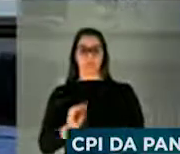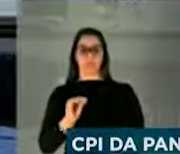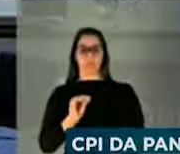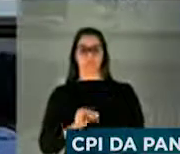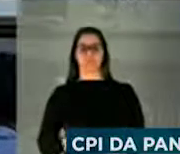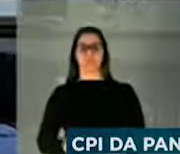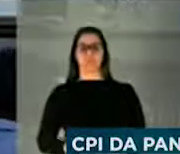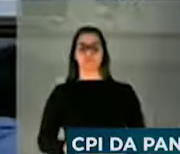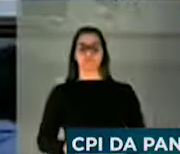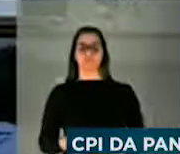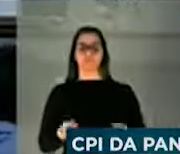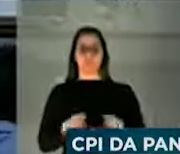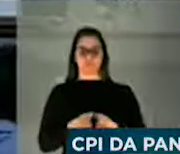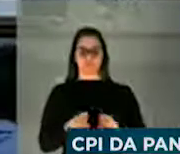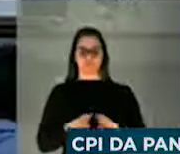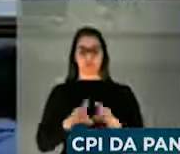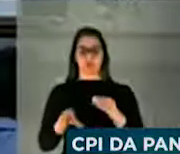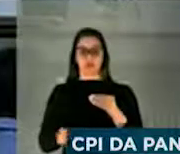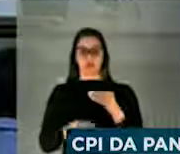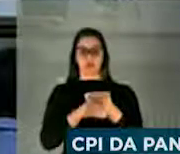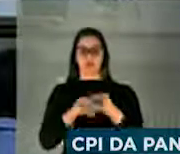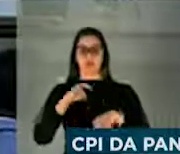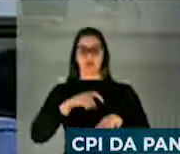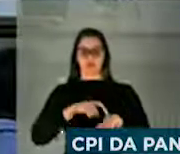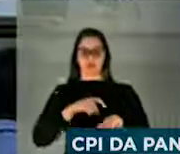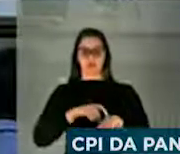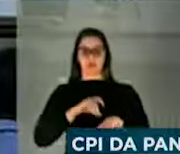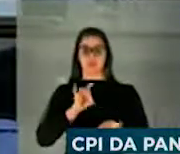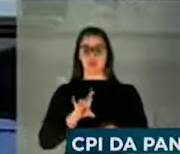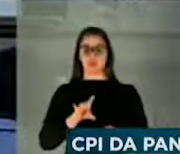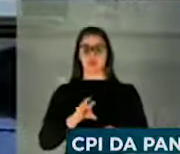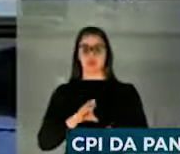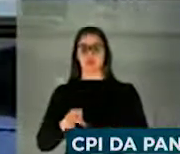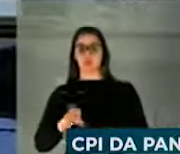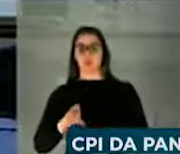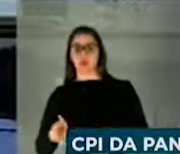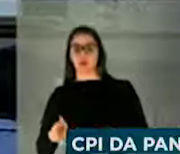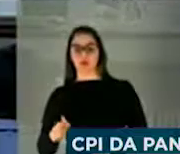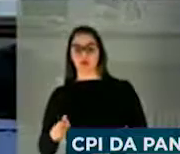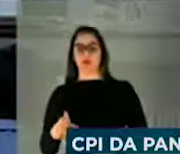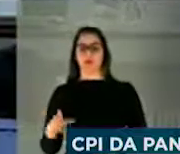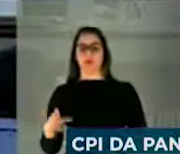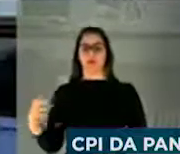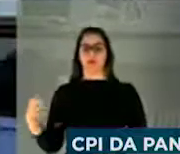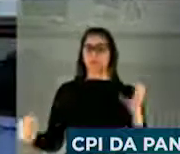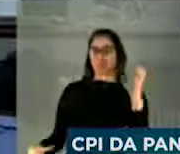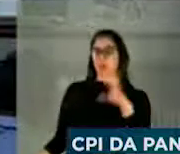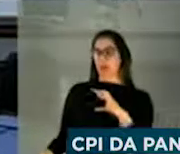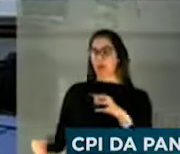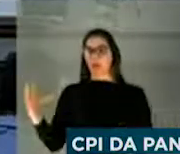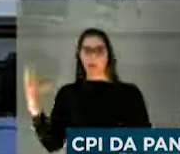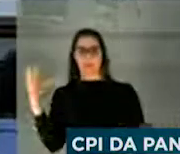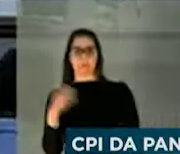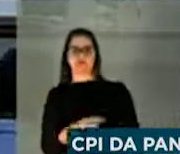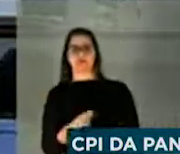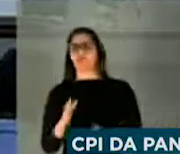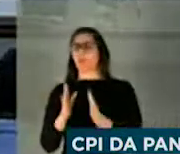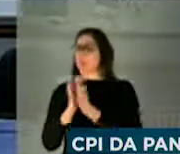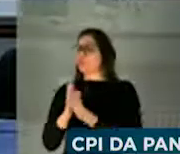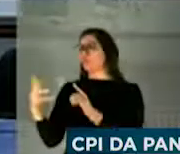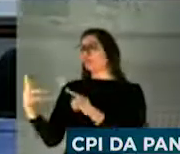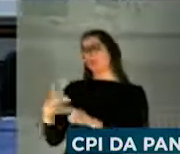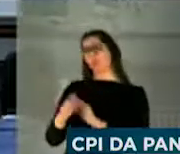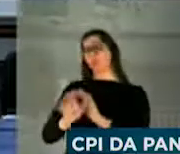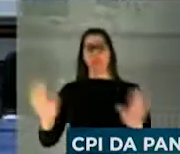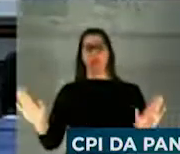assegurada a vossa palavra como também acrescentaria o tempo agradeço só acho que não é de bom-tom agrediu e senadores a não interferir